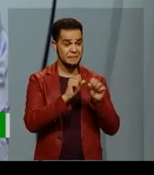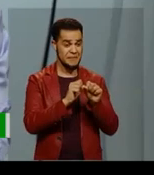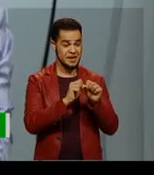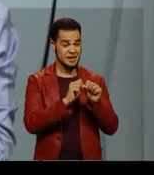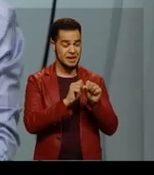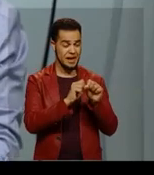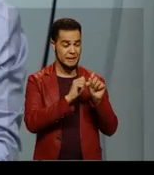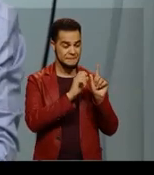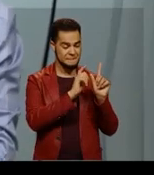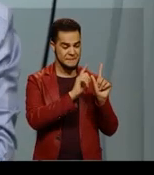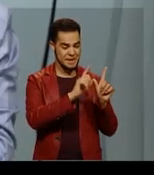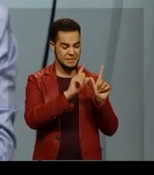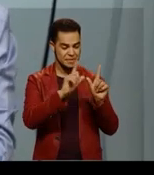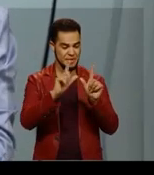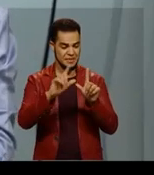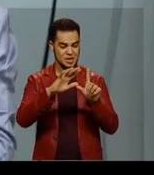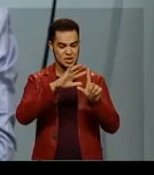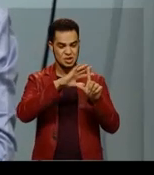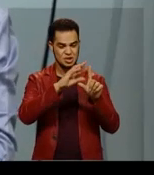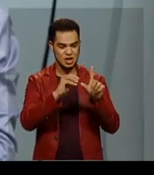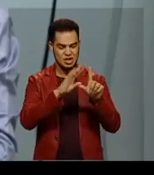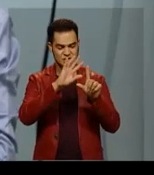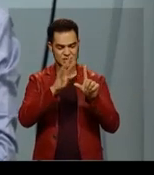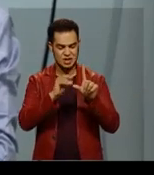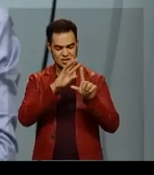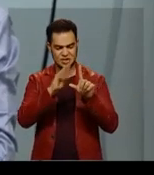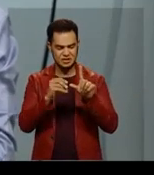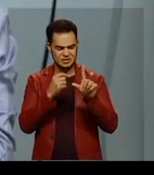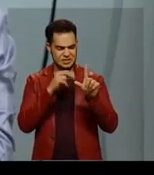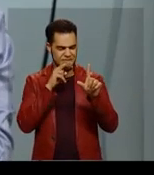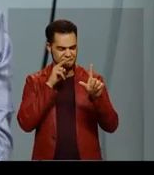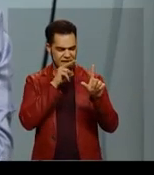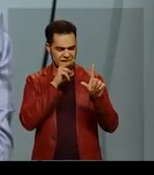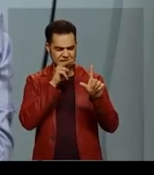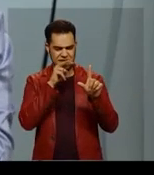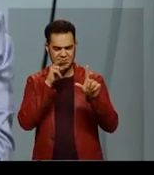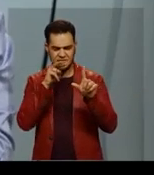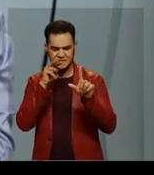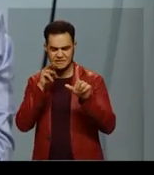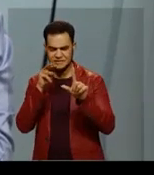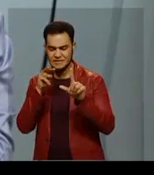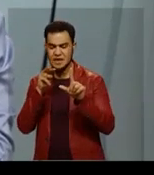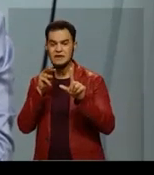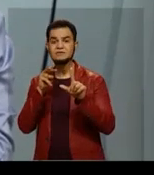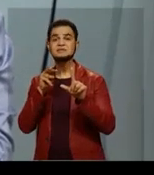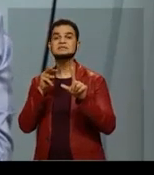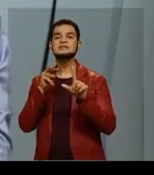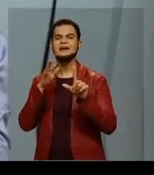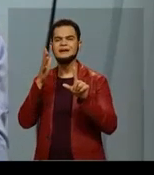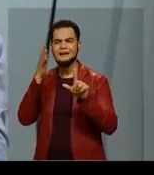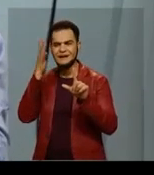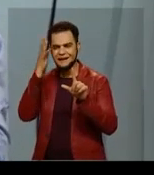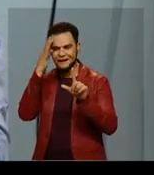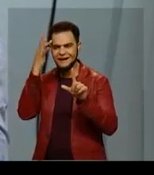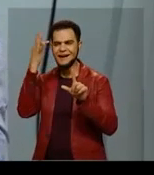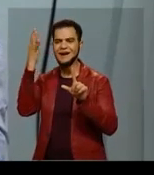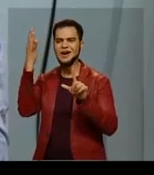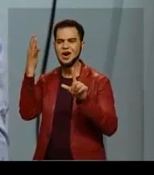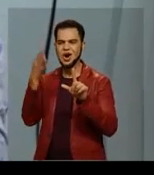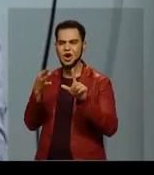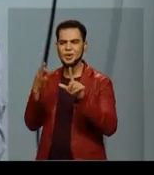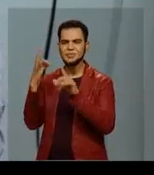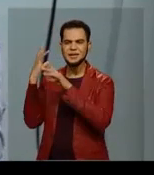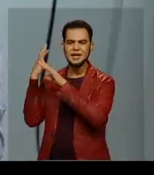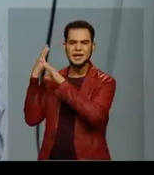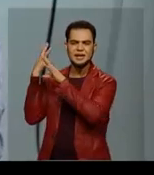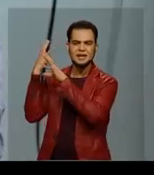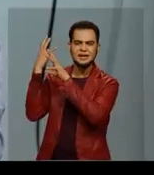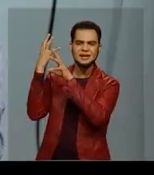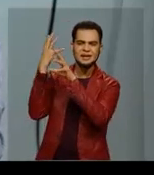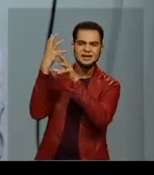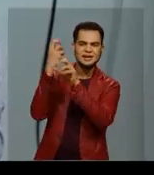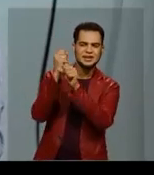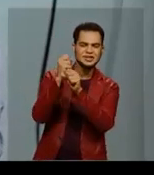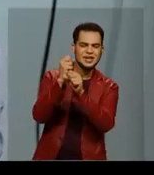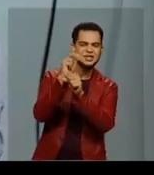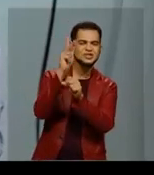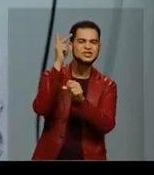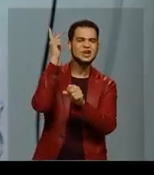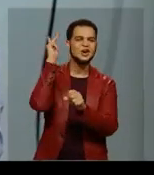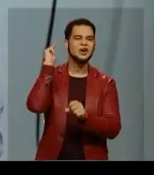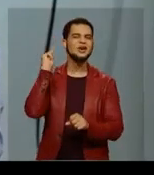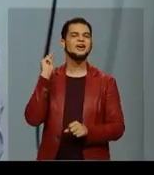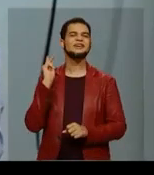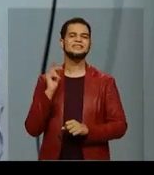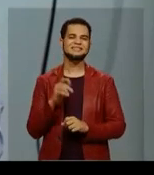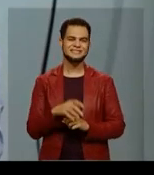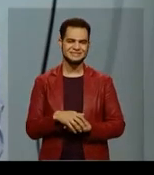ter informação nenhuma, não vou pegar só as charges, ela te dá um retrato do que politicamente aconteceu. E o alvo